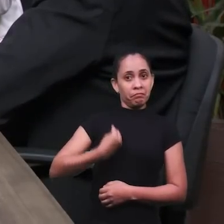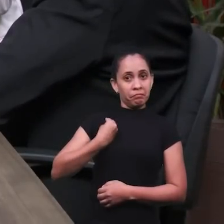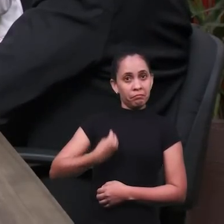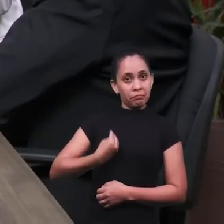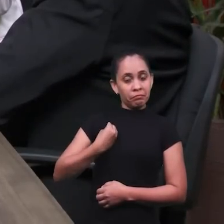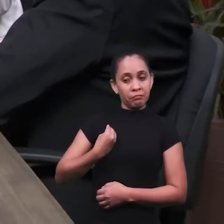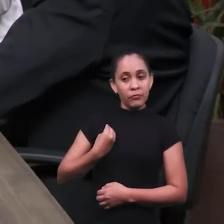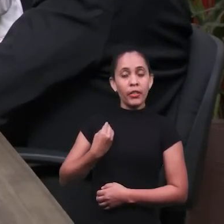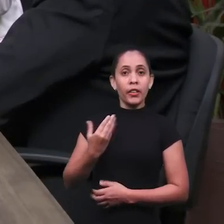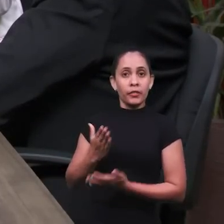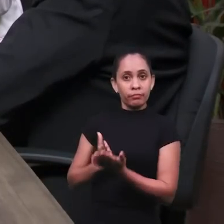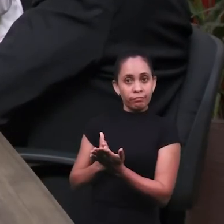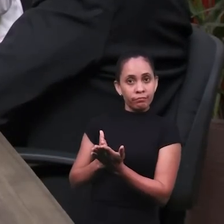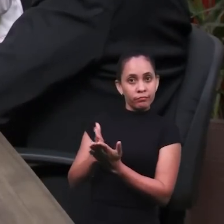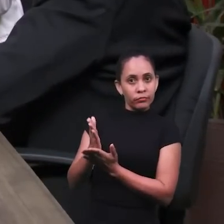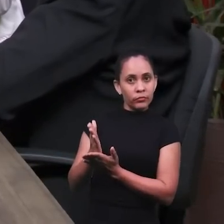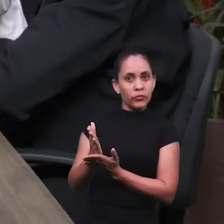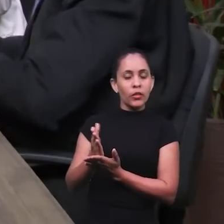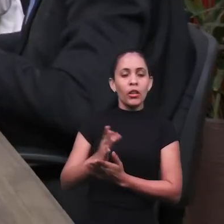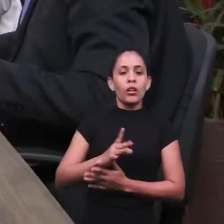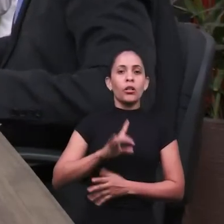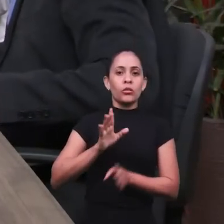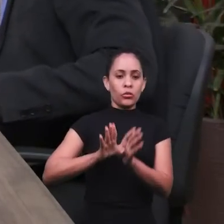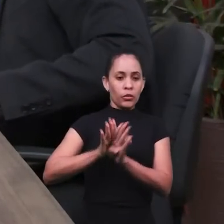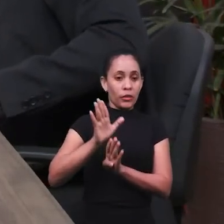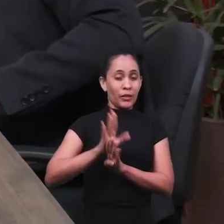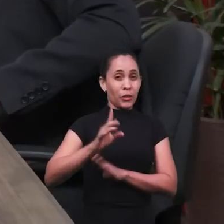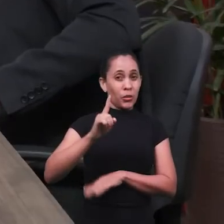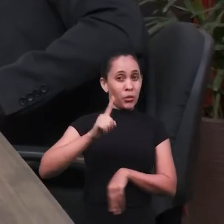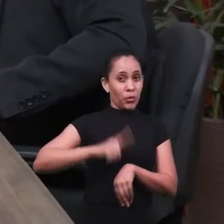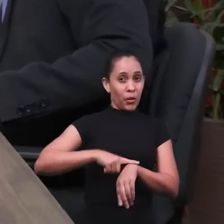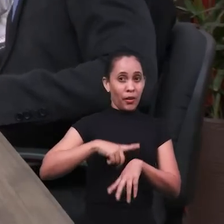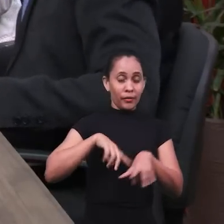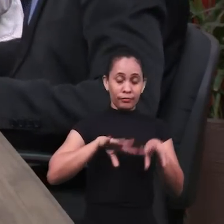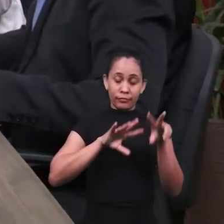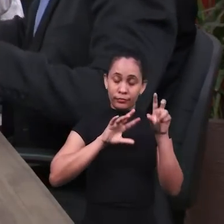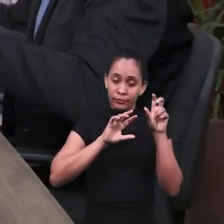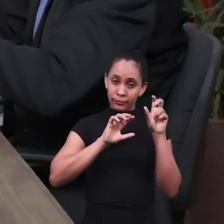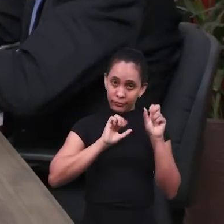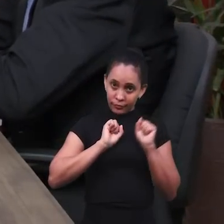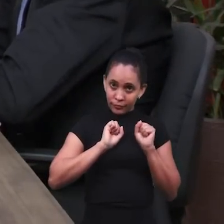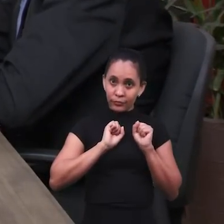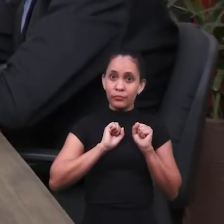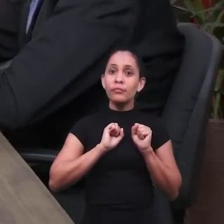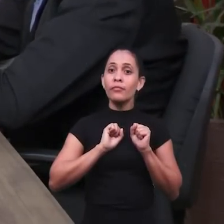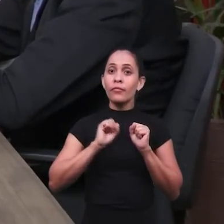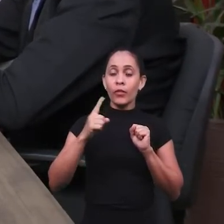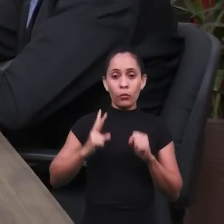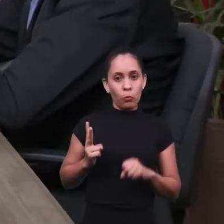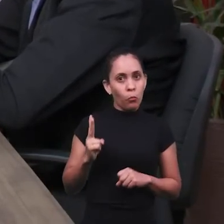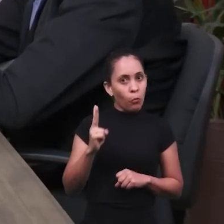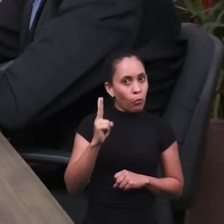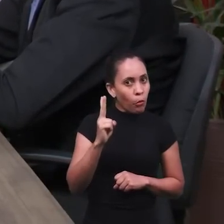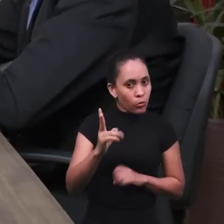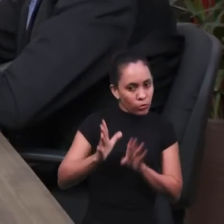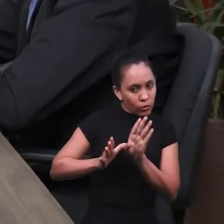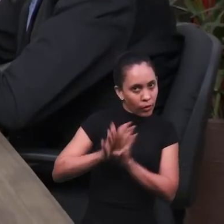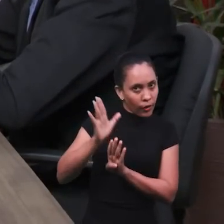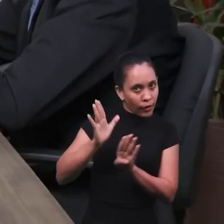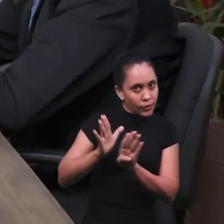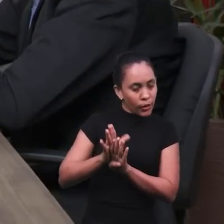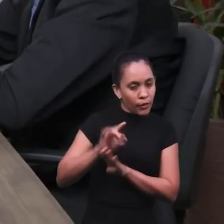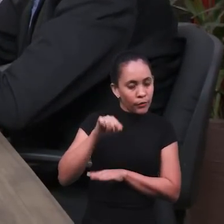caminhares, a instrução te guiará. Quando dormires, a instrução te guardará, né? E